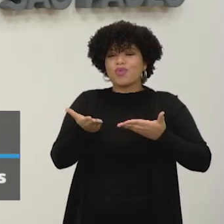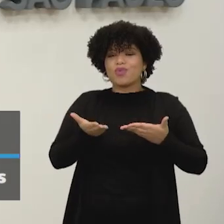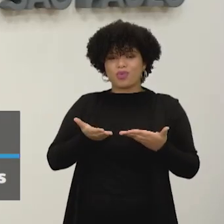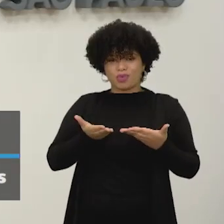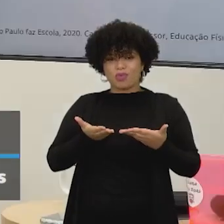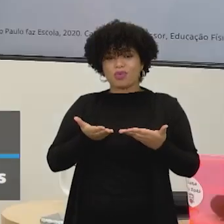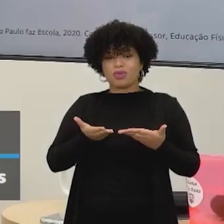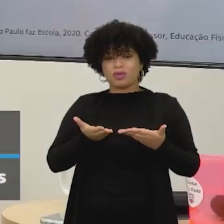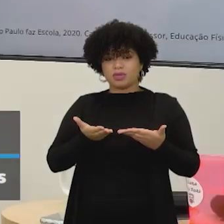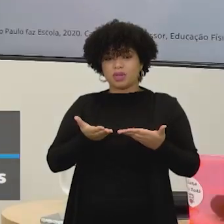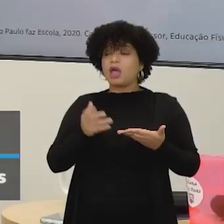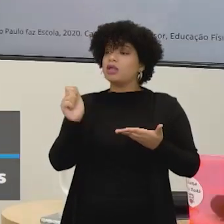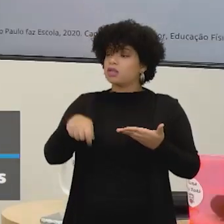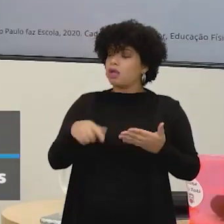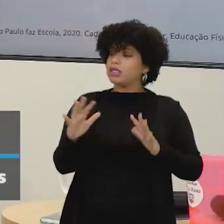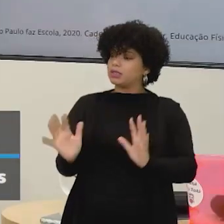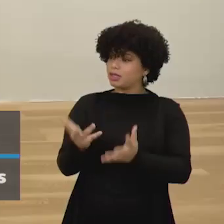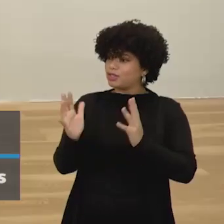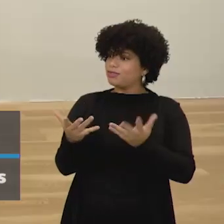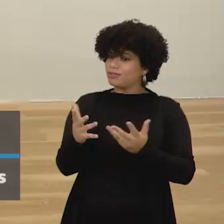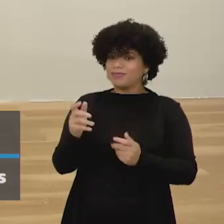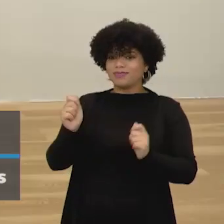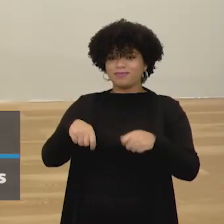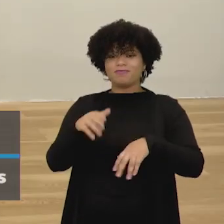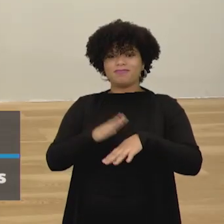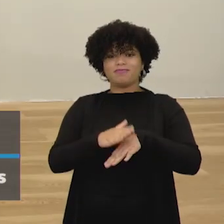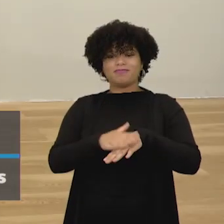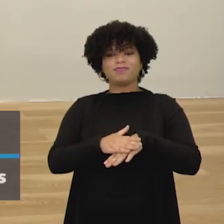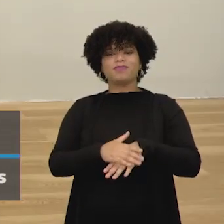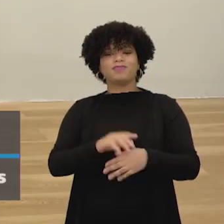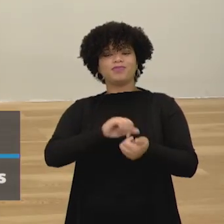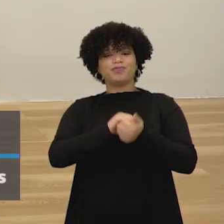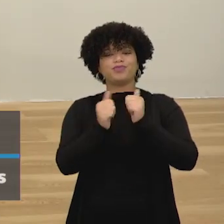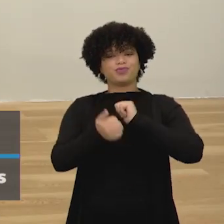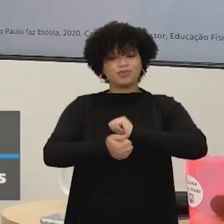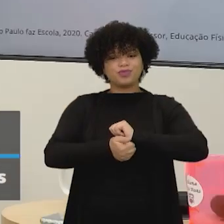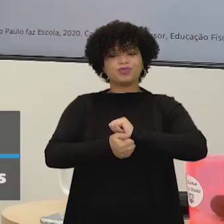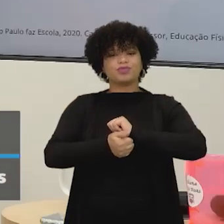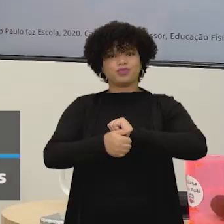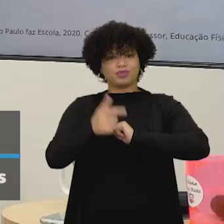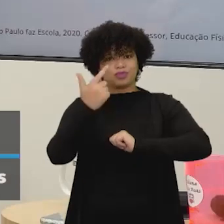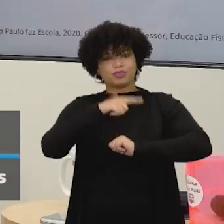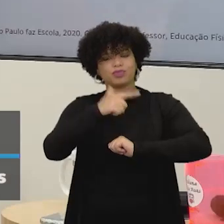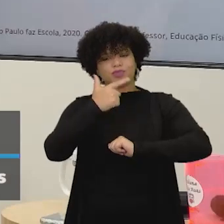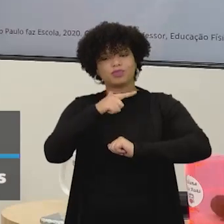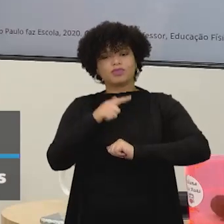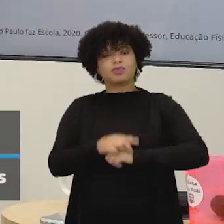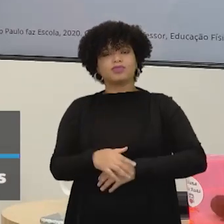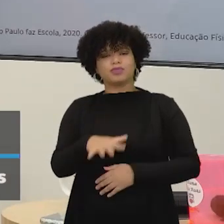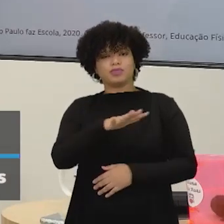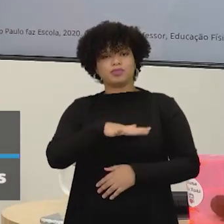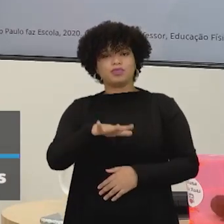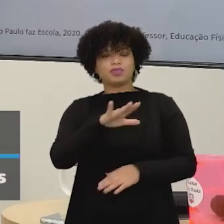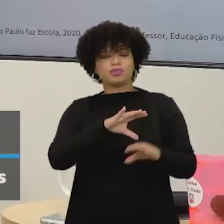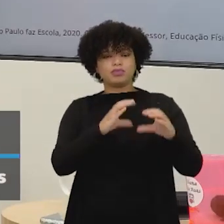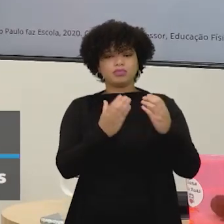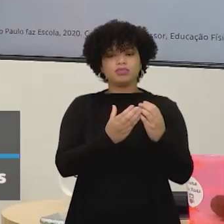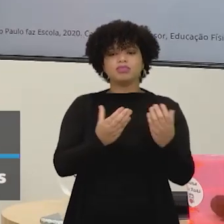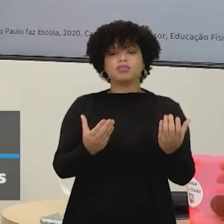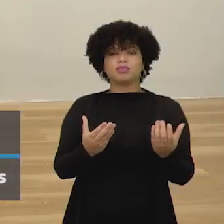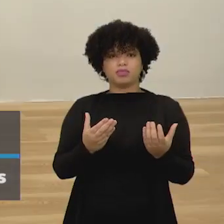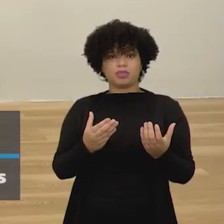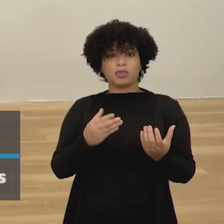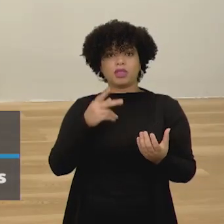pessoas para fazer trabalhos, né, Juliana? Isso. Promover essa prática. Adaptar. E convidar ali a comunidade, os pais mesmo,